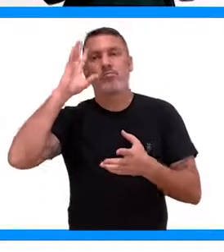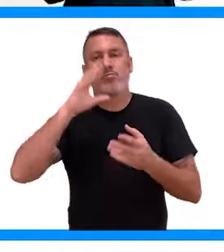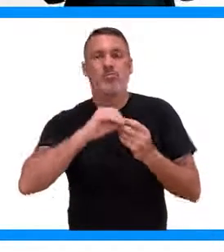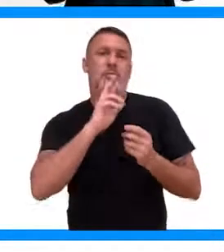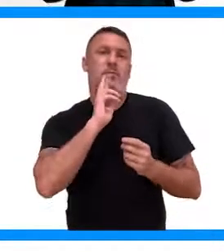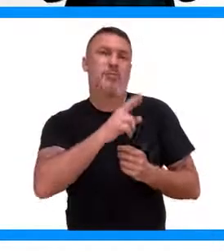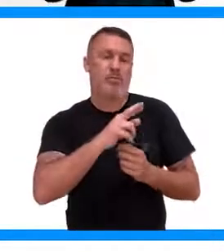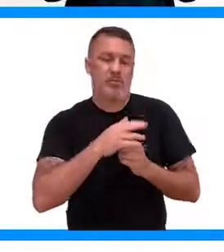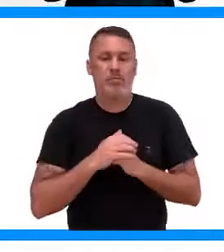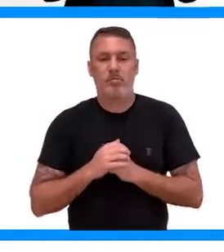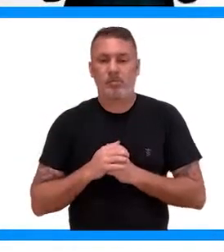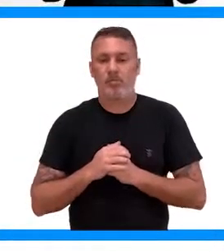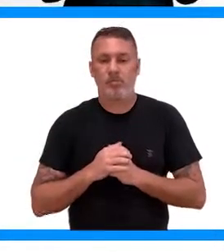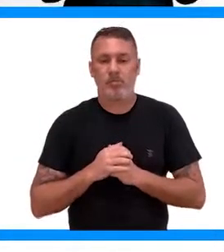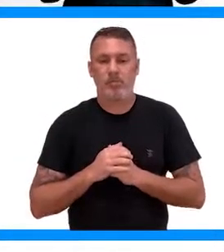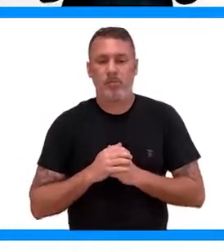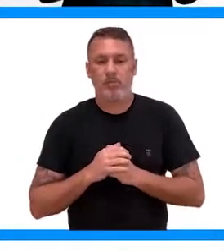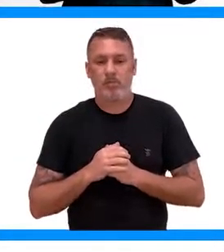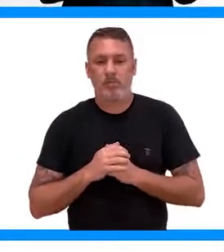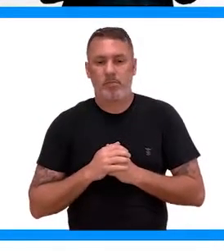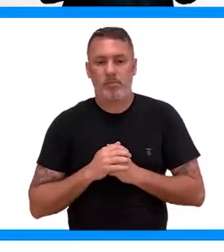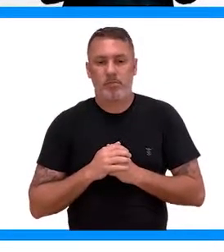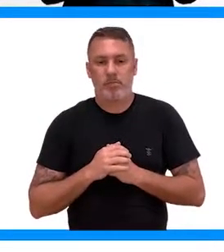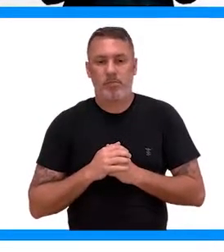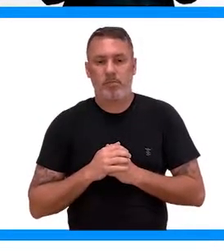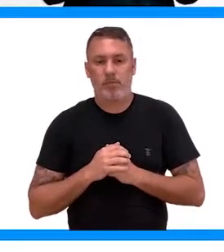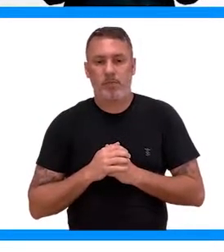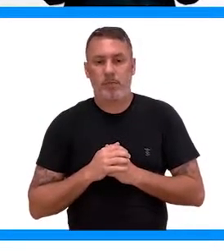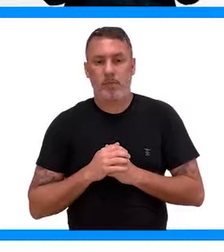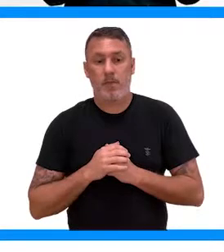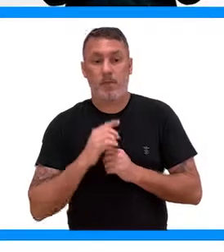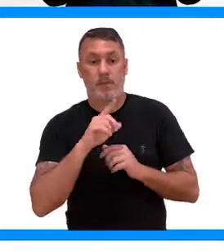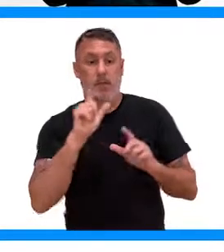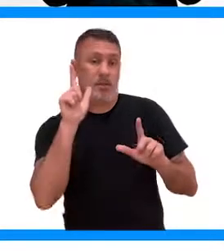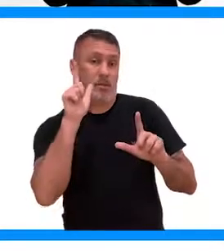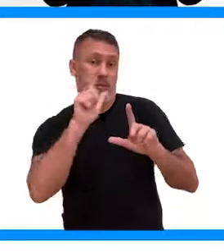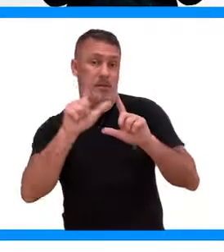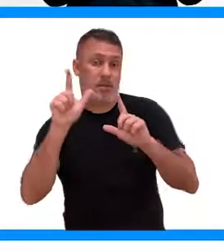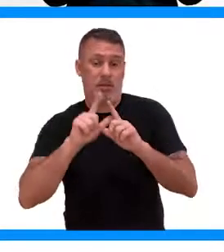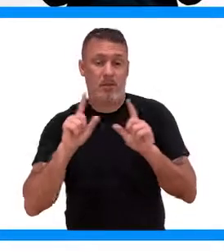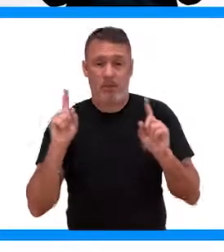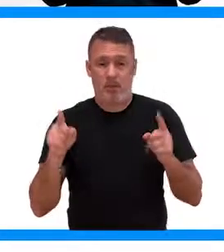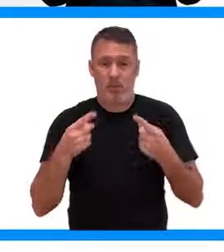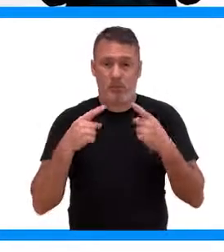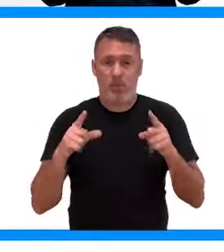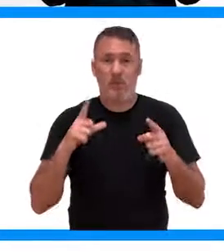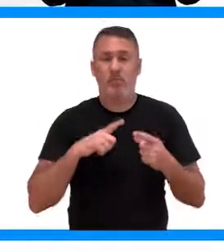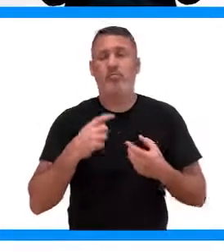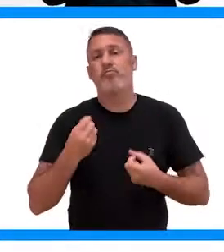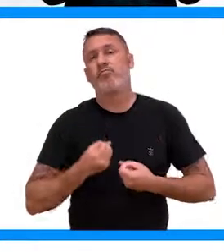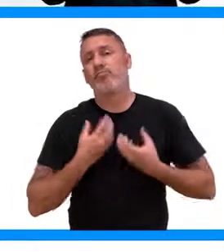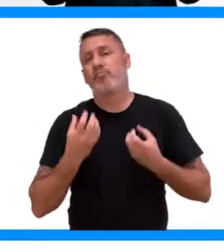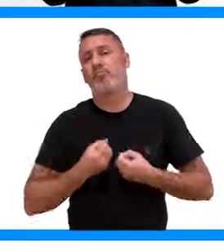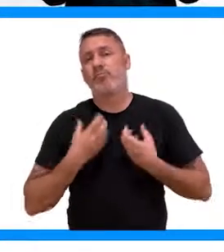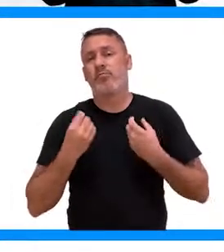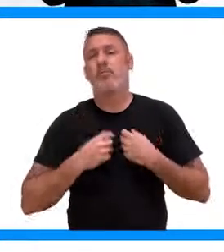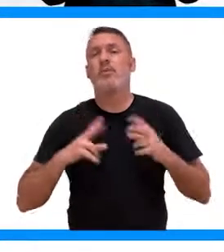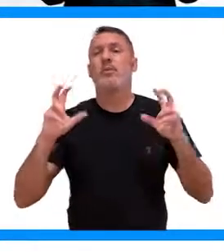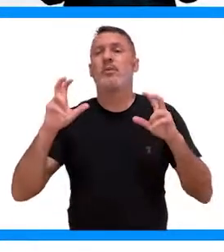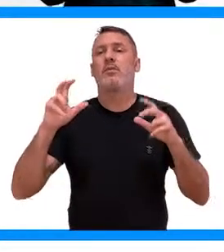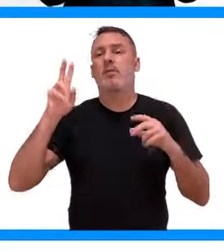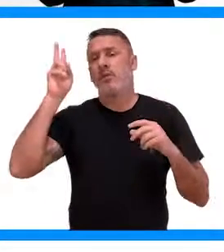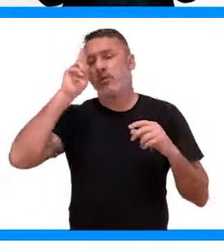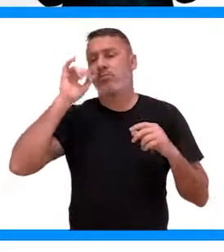menos do que se trata. A letra da canção coloca em cena um dilema por vezes vivenciado por